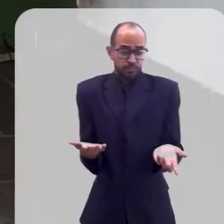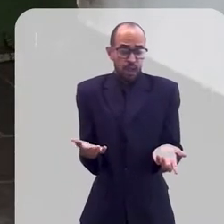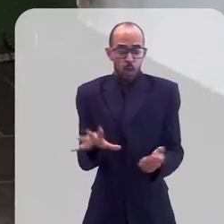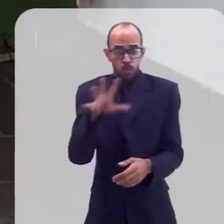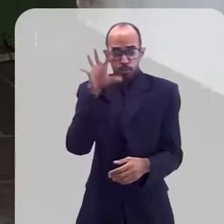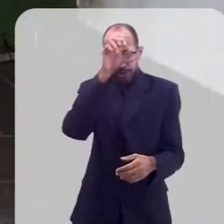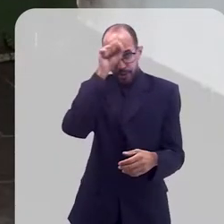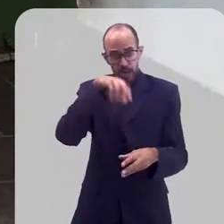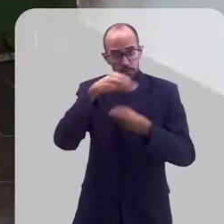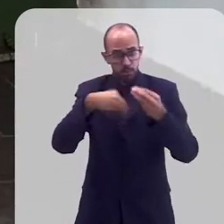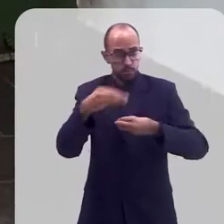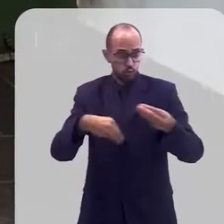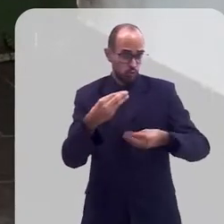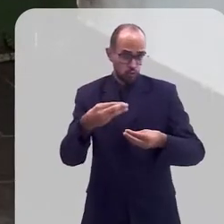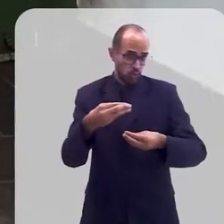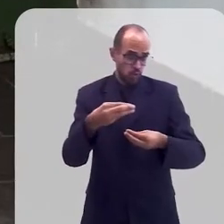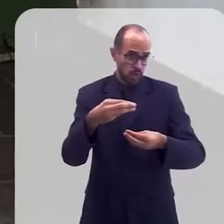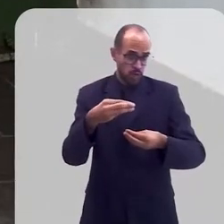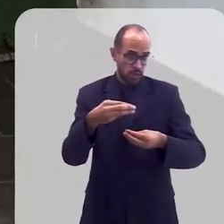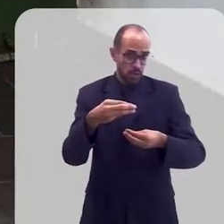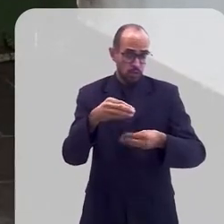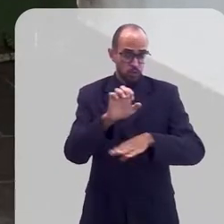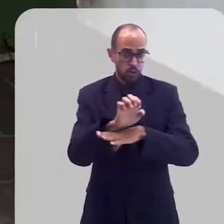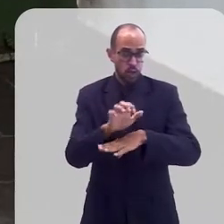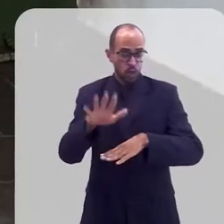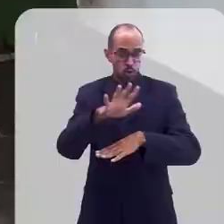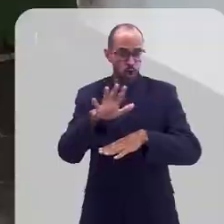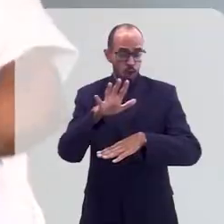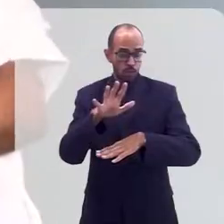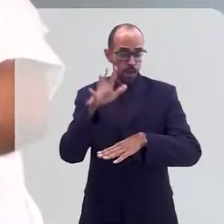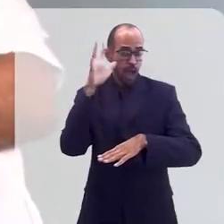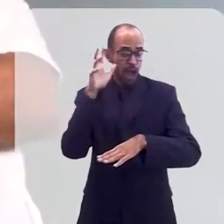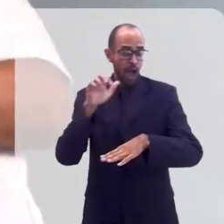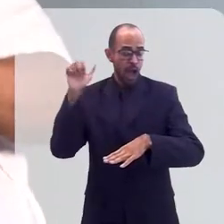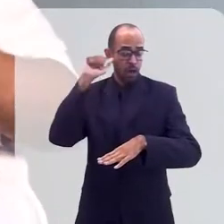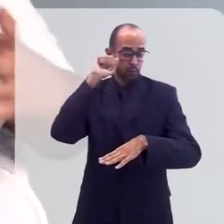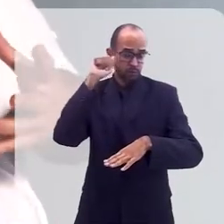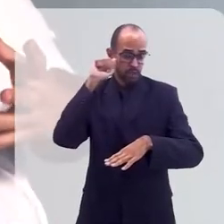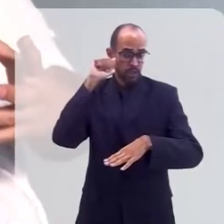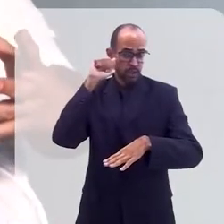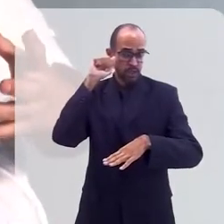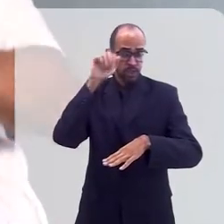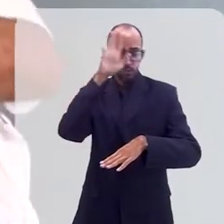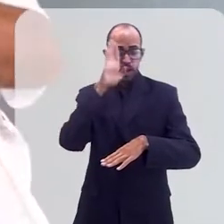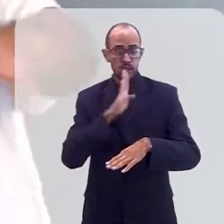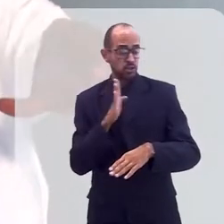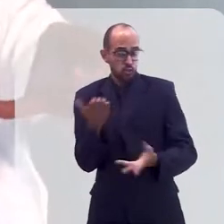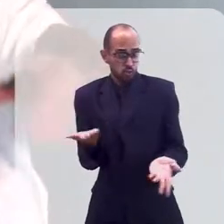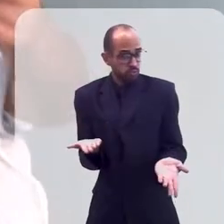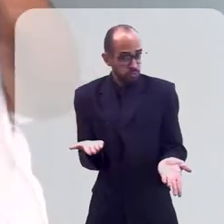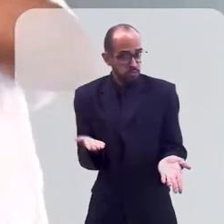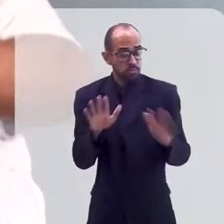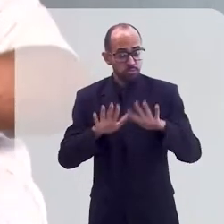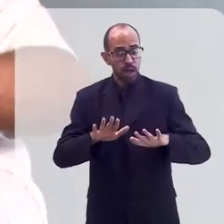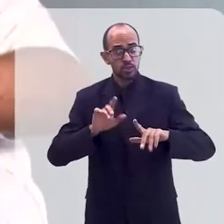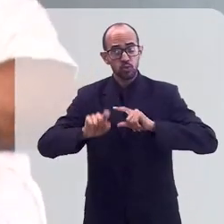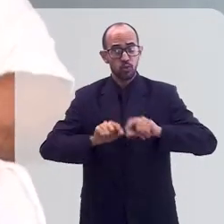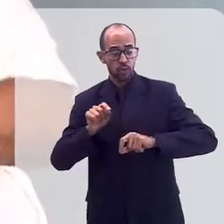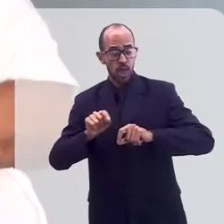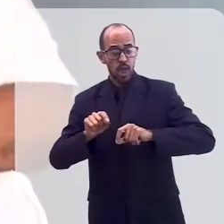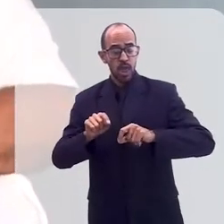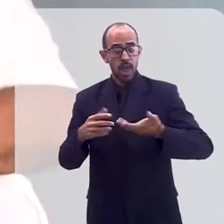ela é o panteão europeu. Ela é uma mistura. A Umbanda é uma coxa de retalhos, né? Porém,